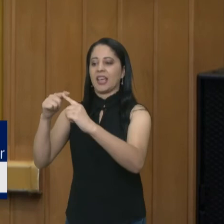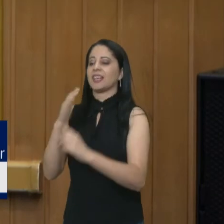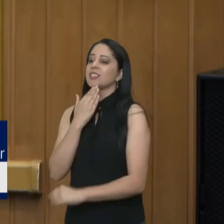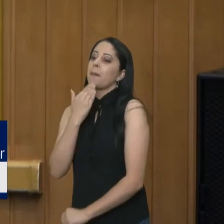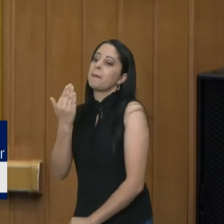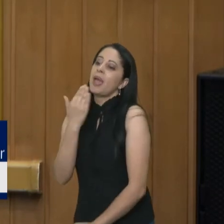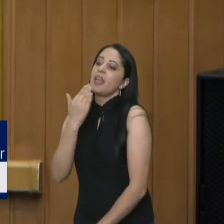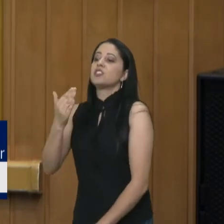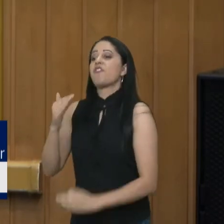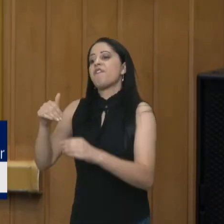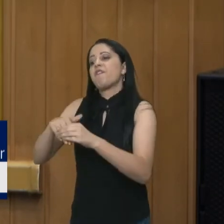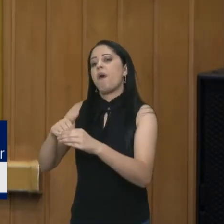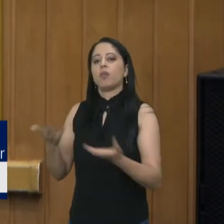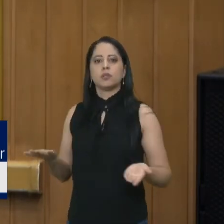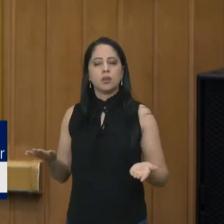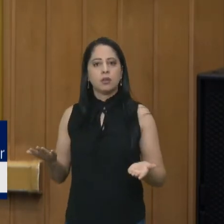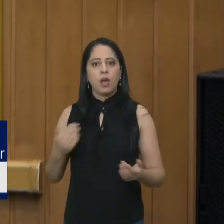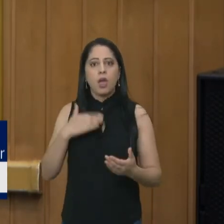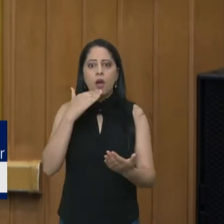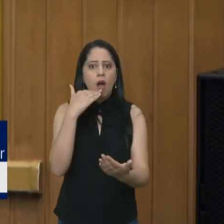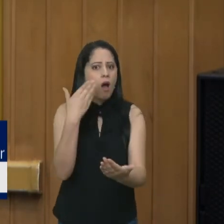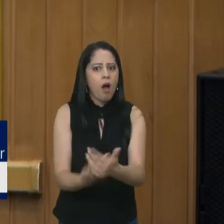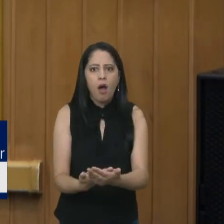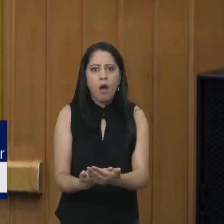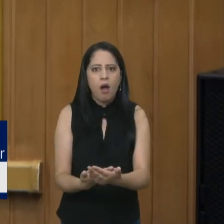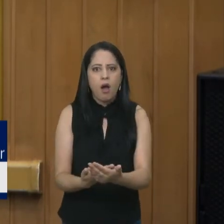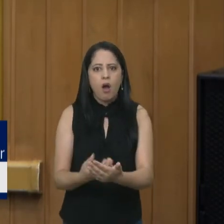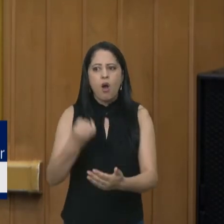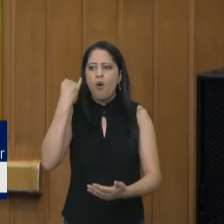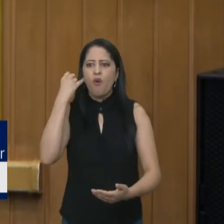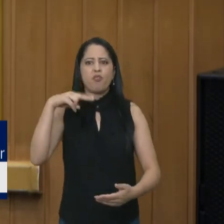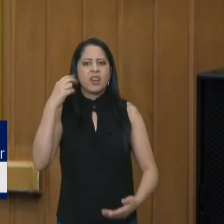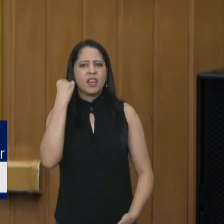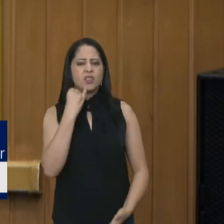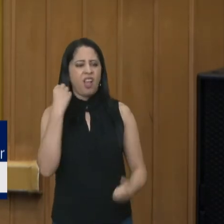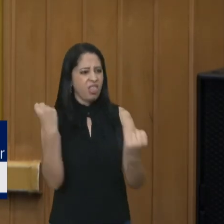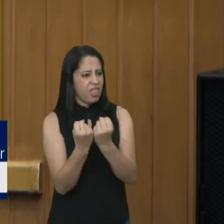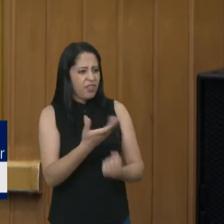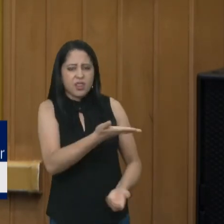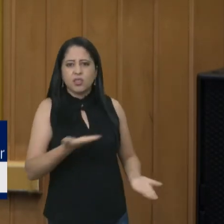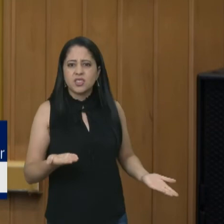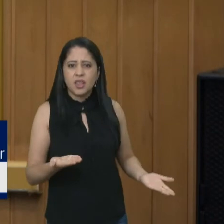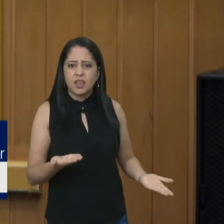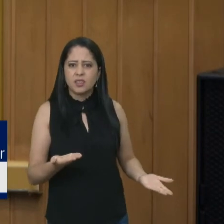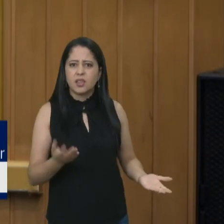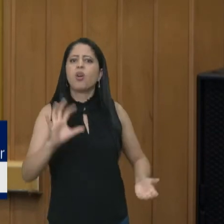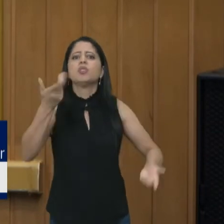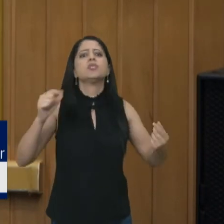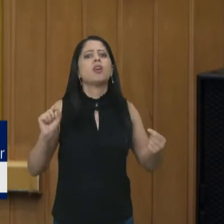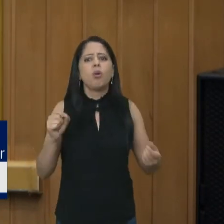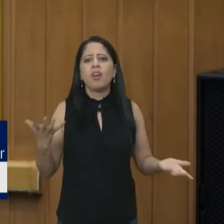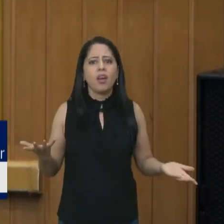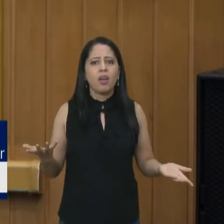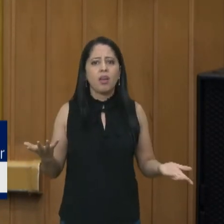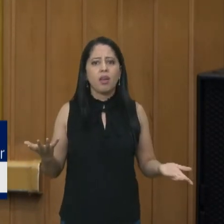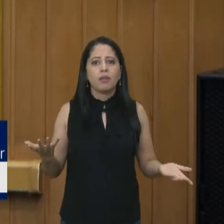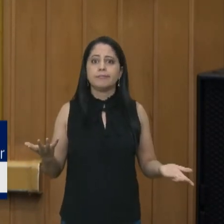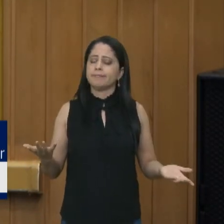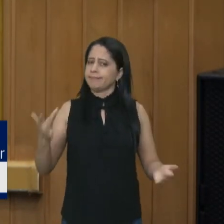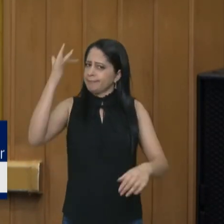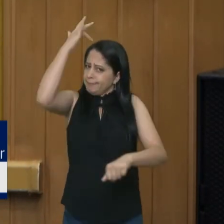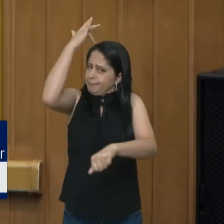assim admirado, o Zé Cláudio defendendo vocês, entendeu? Não sei o que está acontecendo com o meu amigo Zé Cláudio. É